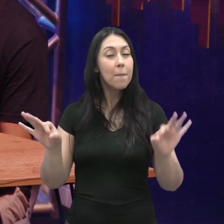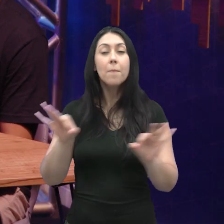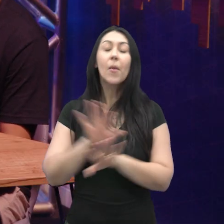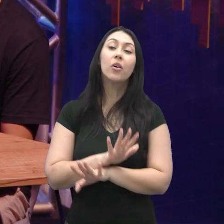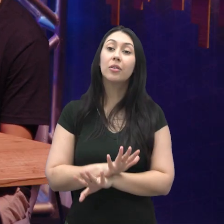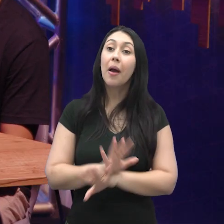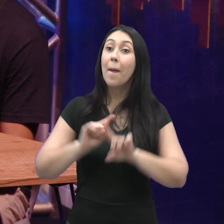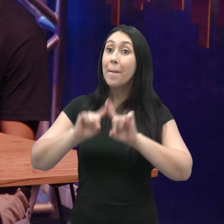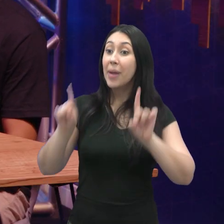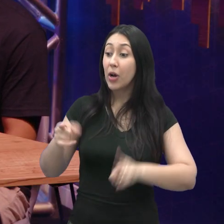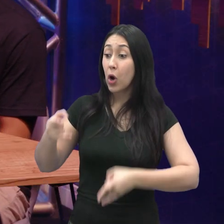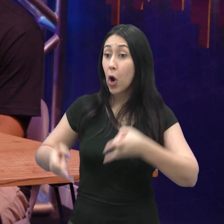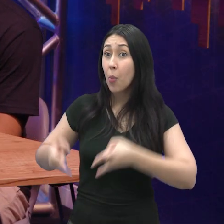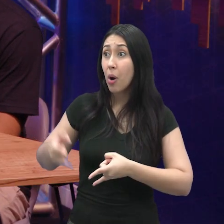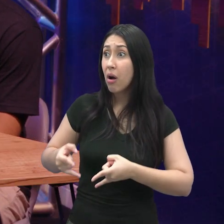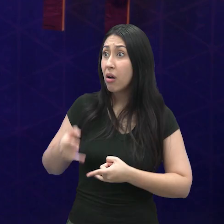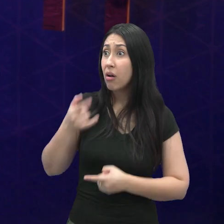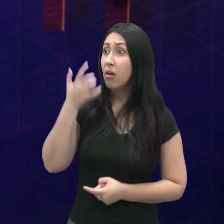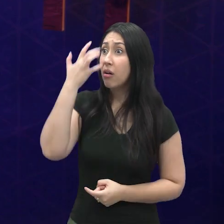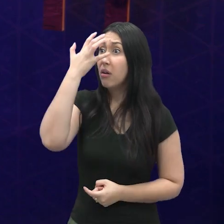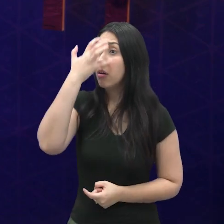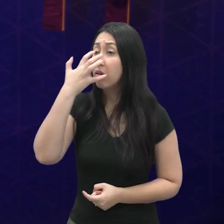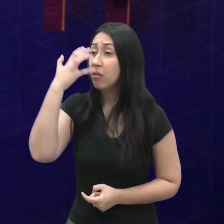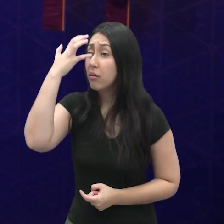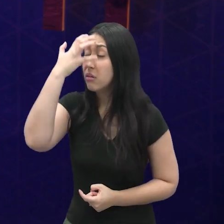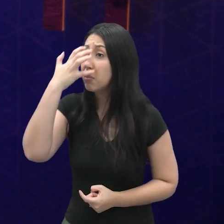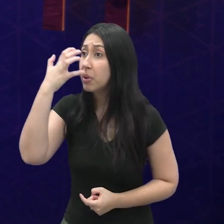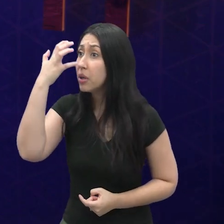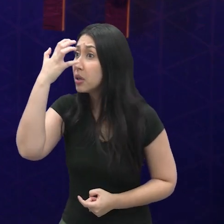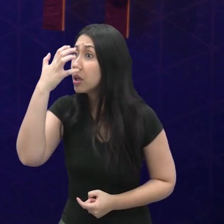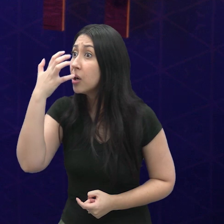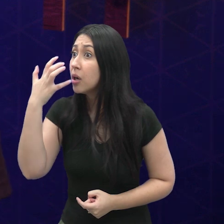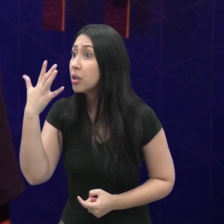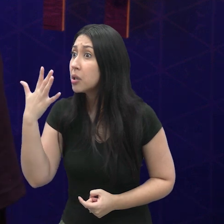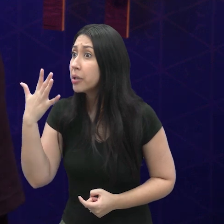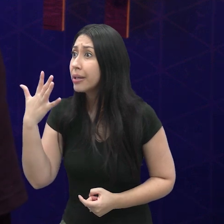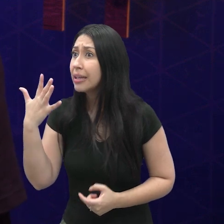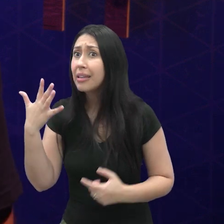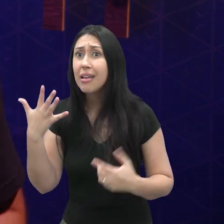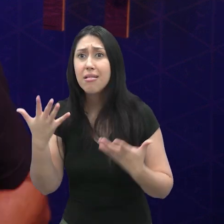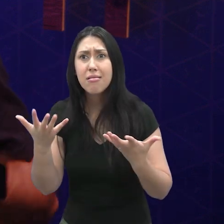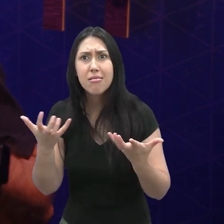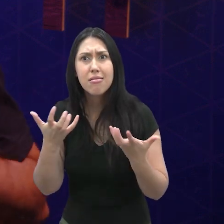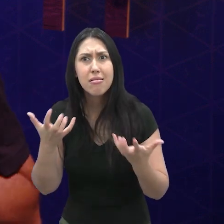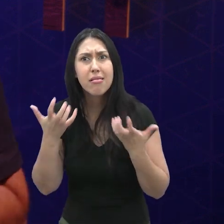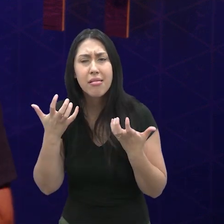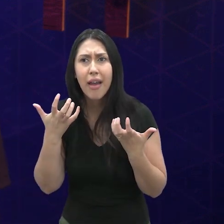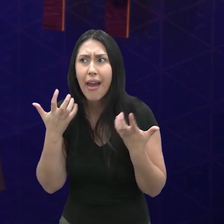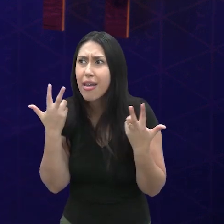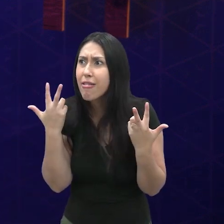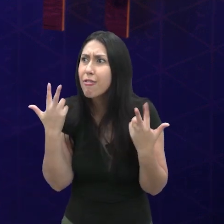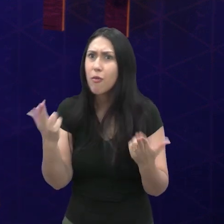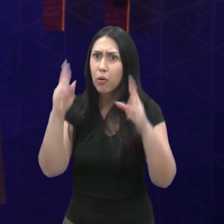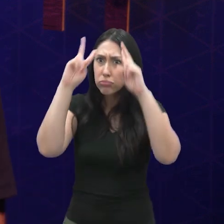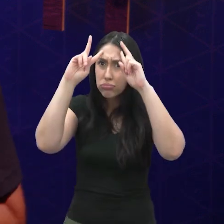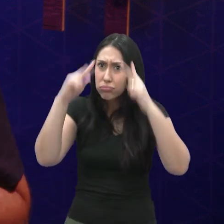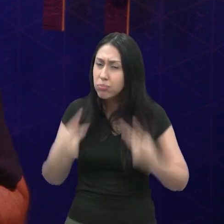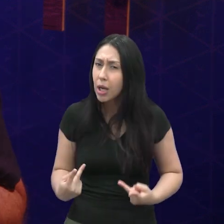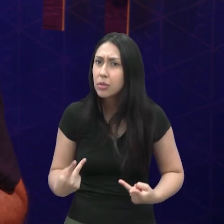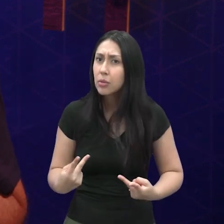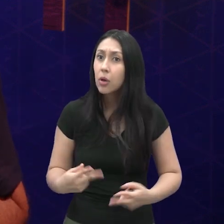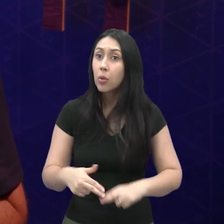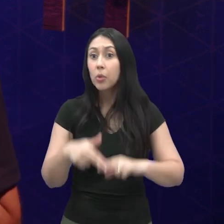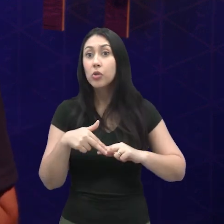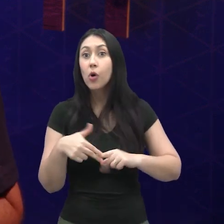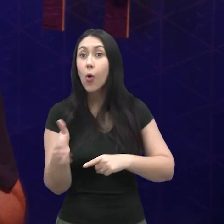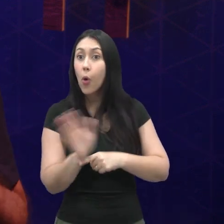se apaixonando e... ele vai seguindo o caminho contrário, né? O filme ele tem essa crítica